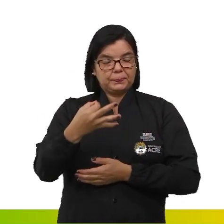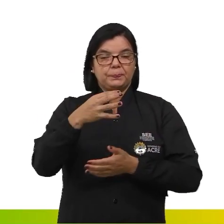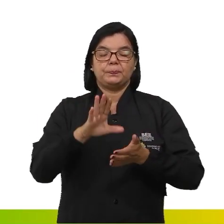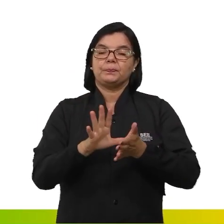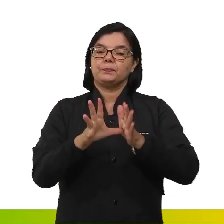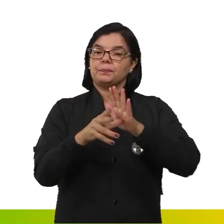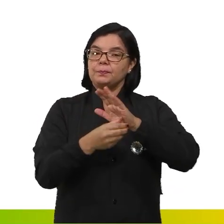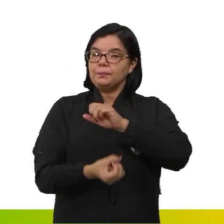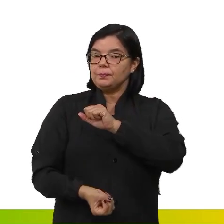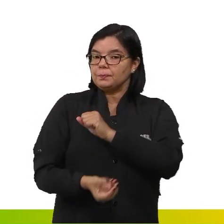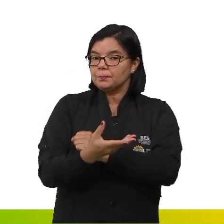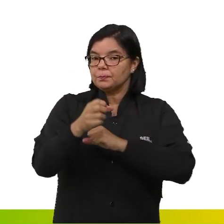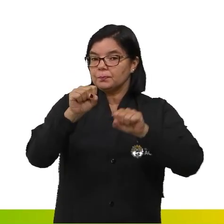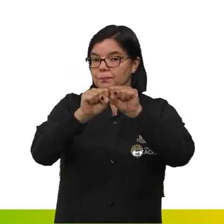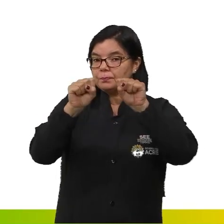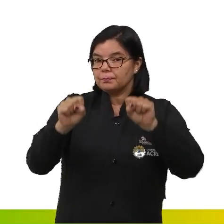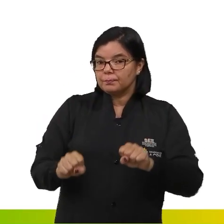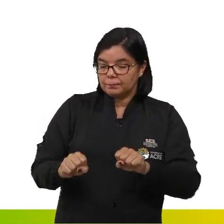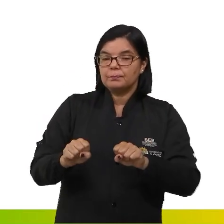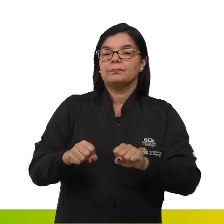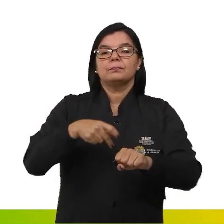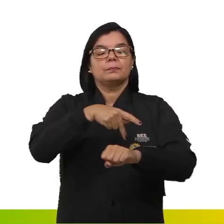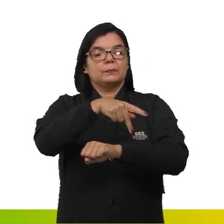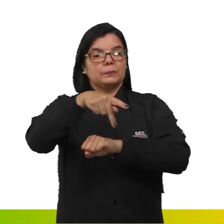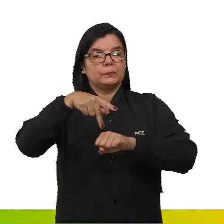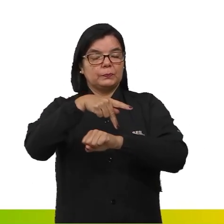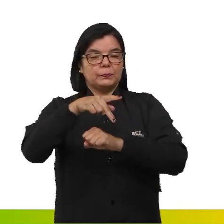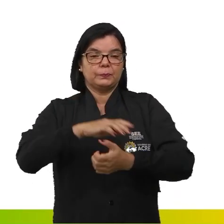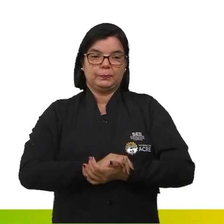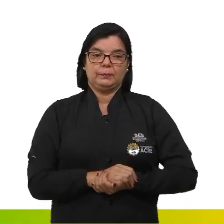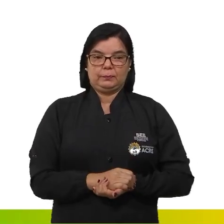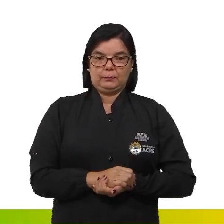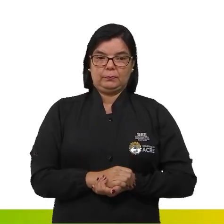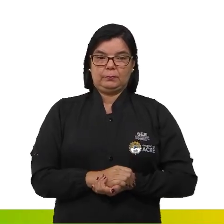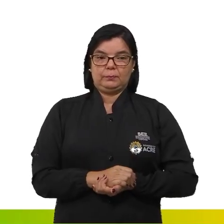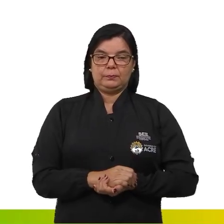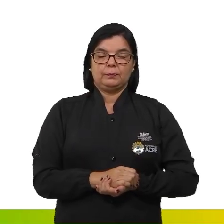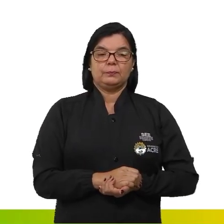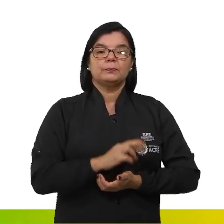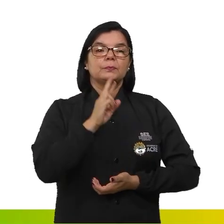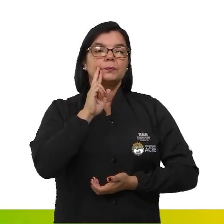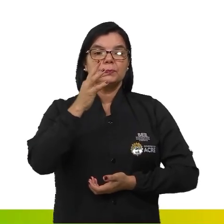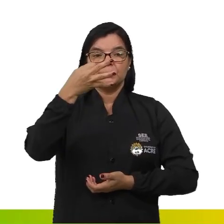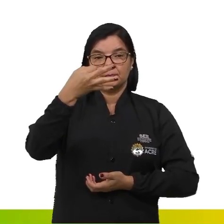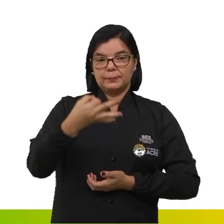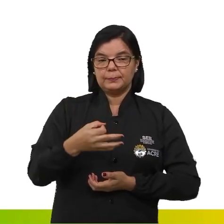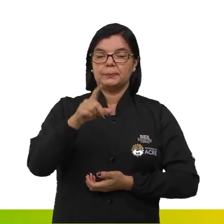corrupção do sistema em um país, que aponta para a corrupção? Vamos lá?